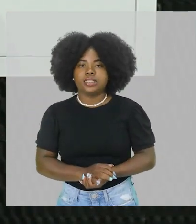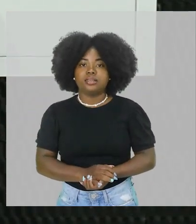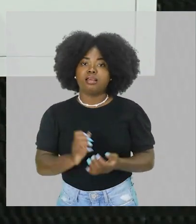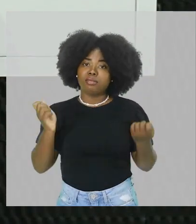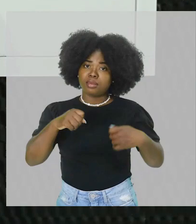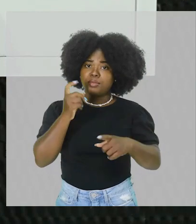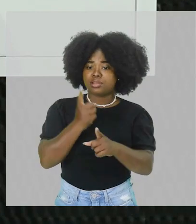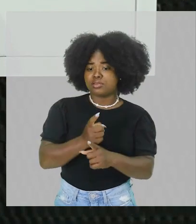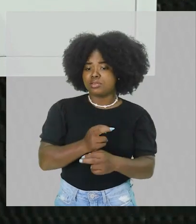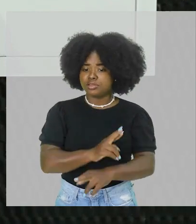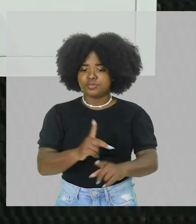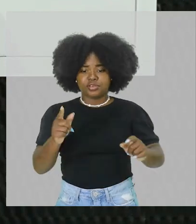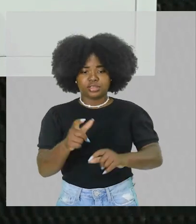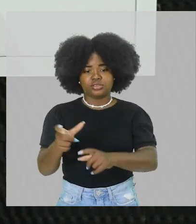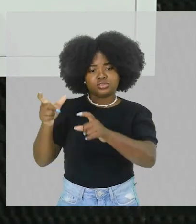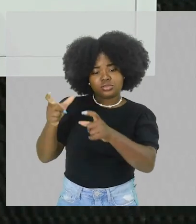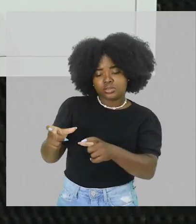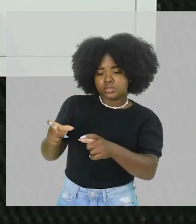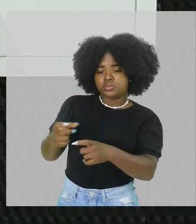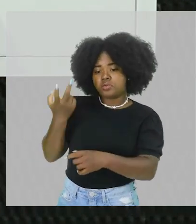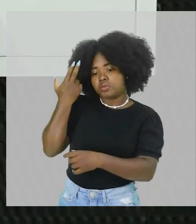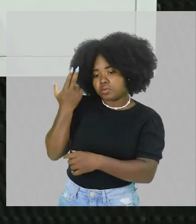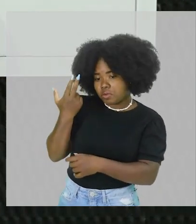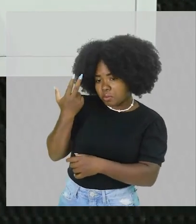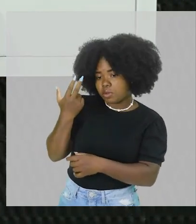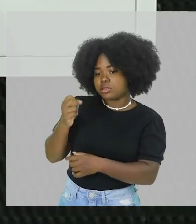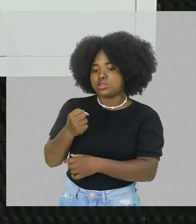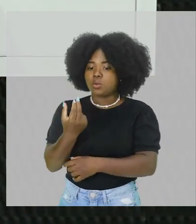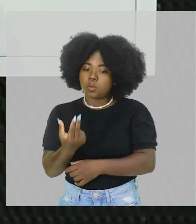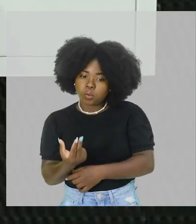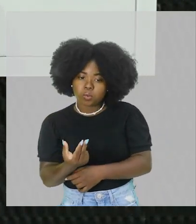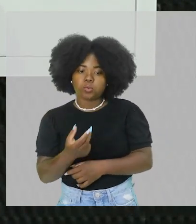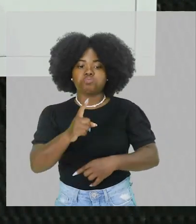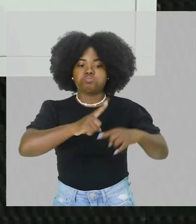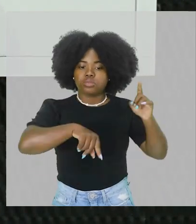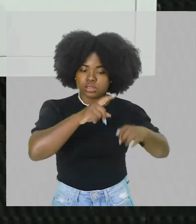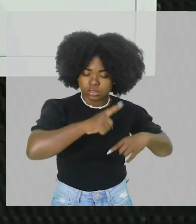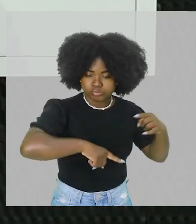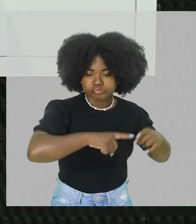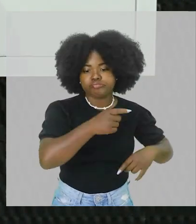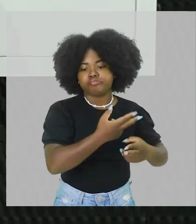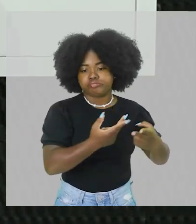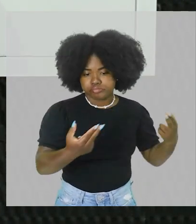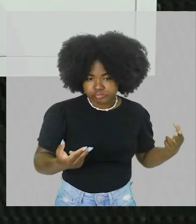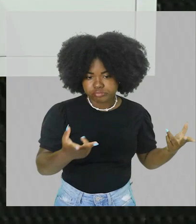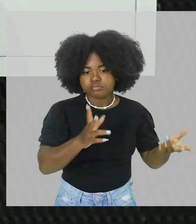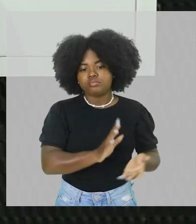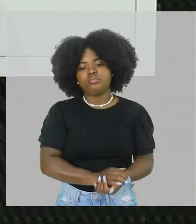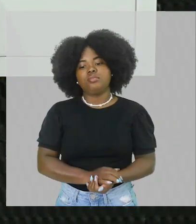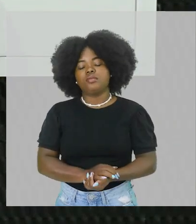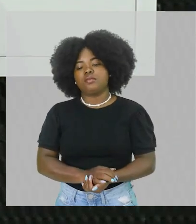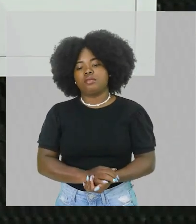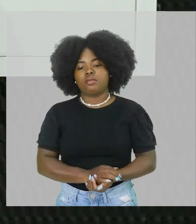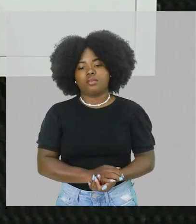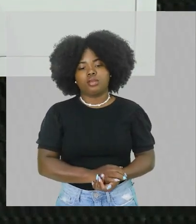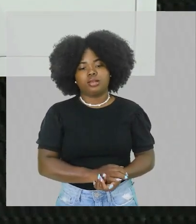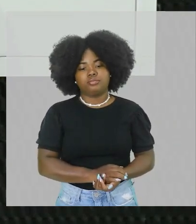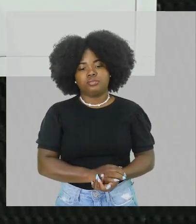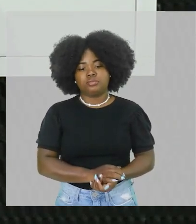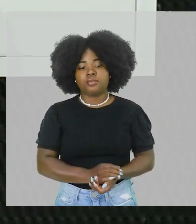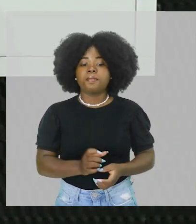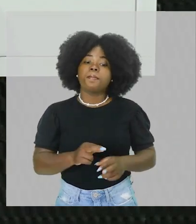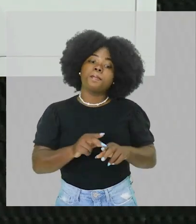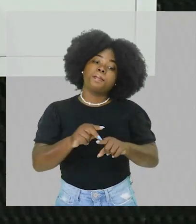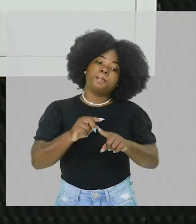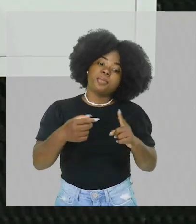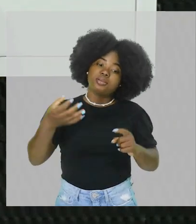em diferentes locais, sejam os ímãs naturais ou artificiais, tá ok? Mas com certeza vocês